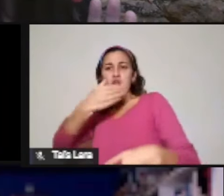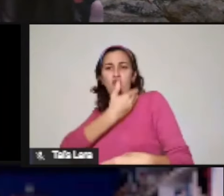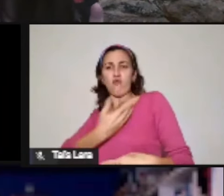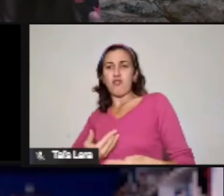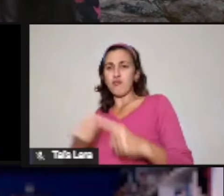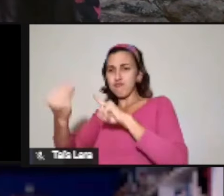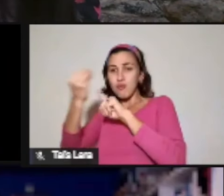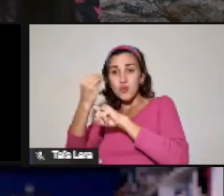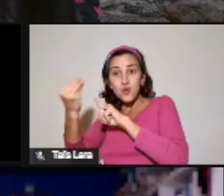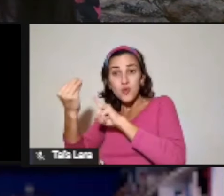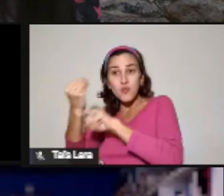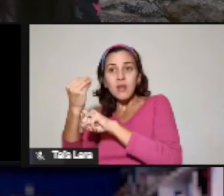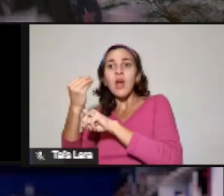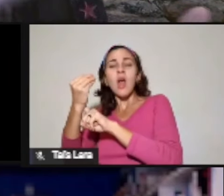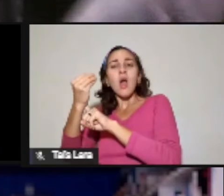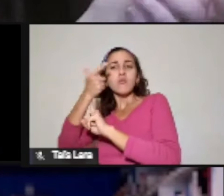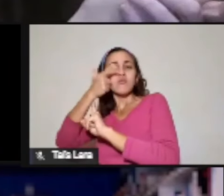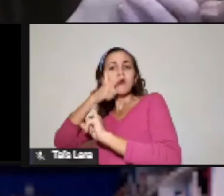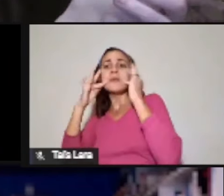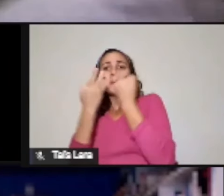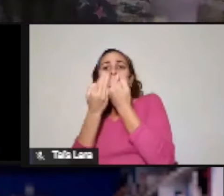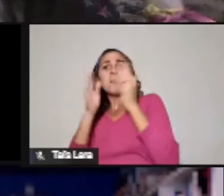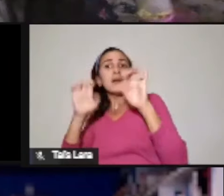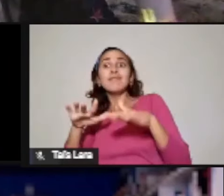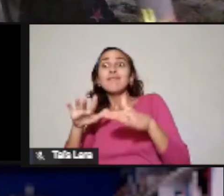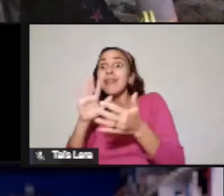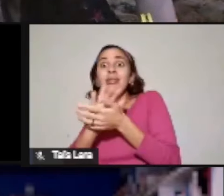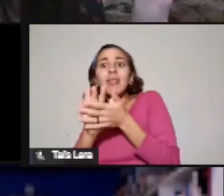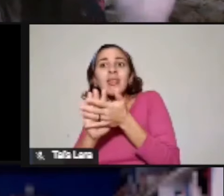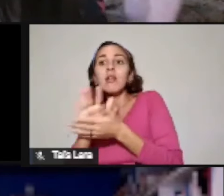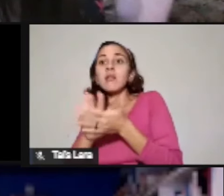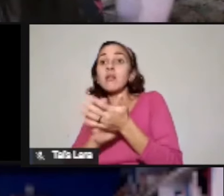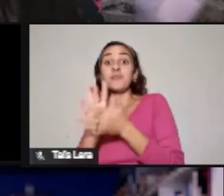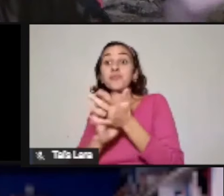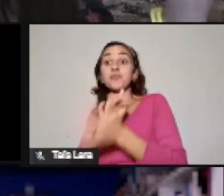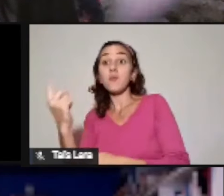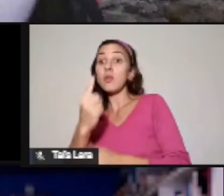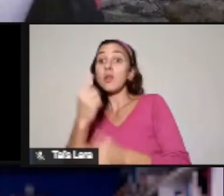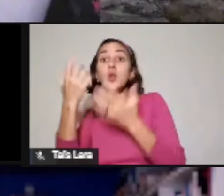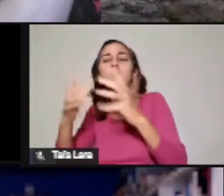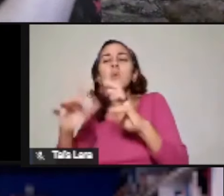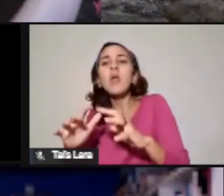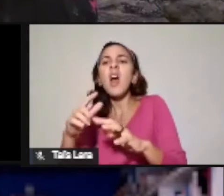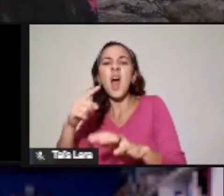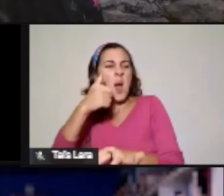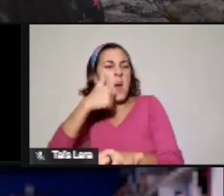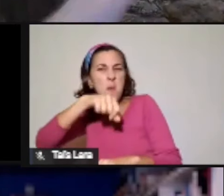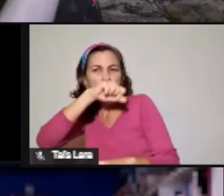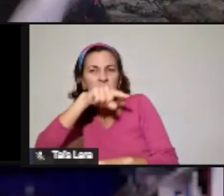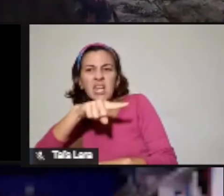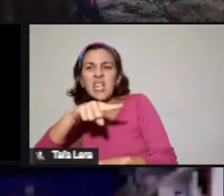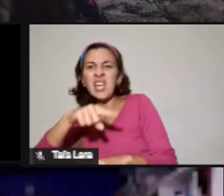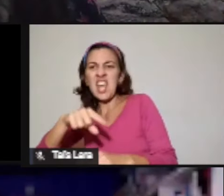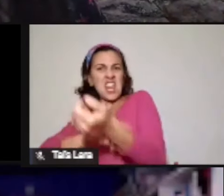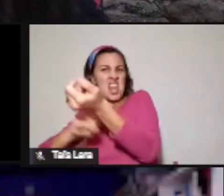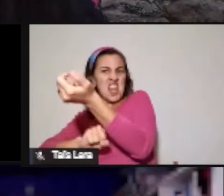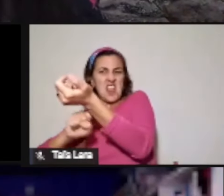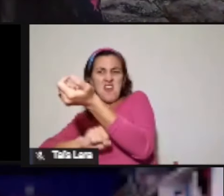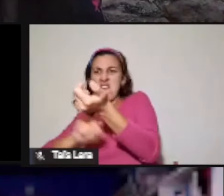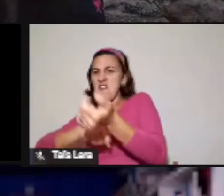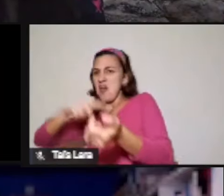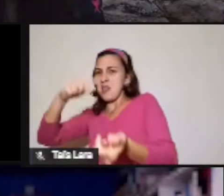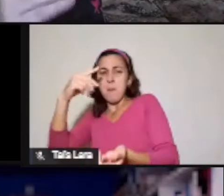qualidade de vida, né? A gente não quer ir lá e prender essa mãe, não é isso que a sociedade está falando, ó, se essa mãe está dando umas palmadas aí, vão